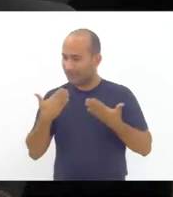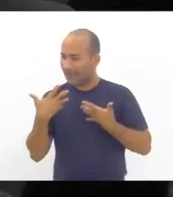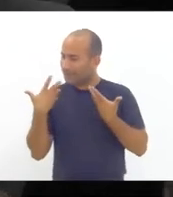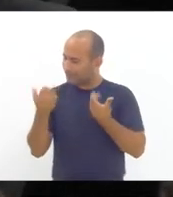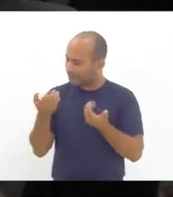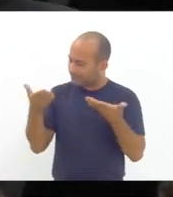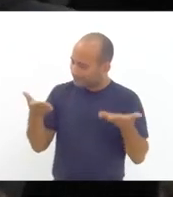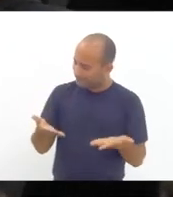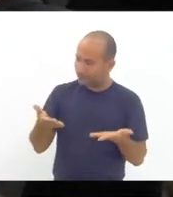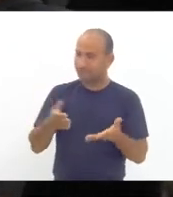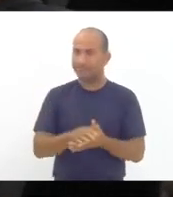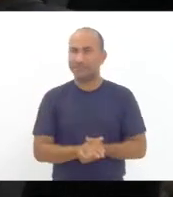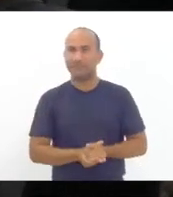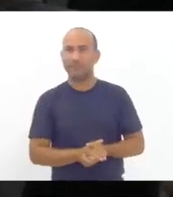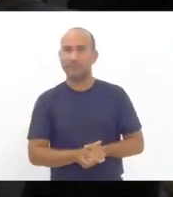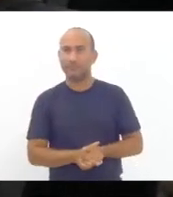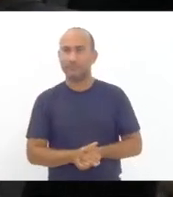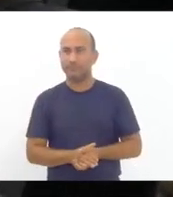ganini